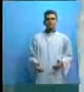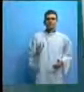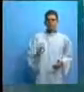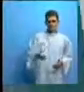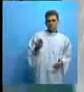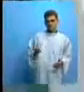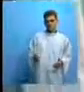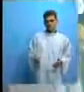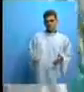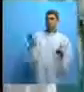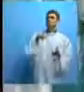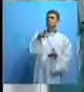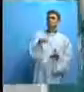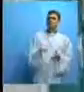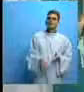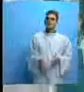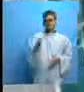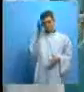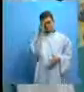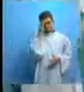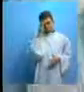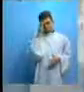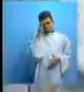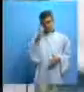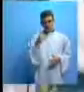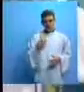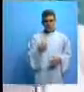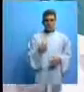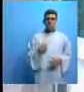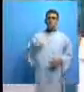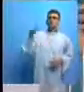Não é um ídolo fora, a pessoa é o próprio ídolo, tudo para si.